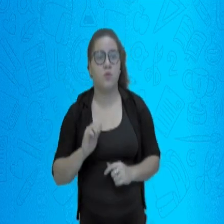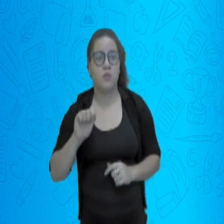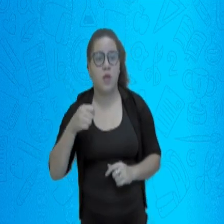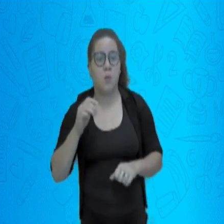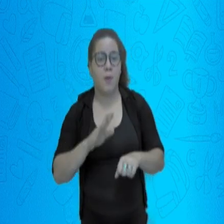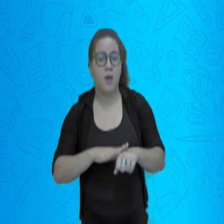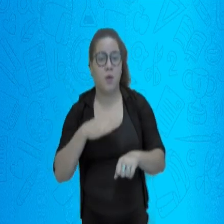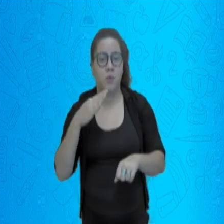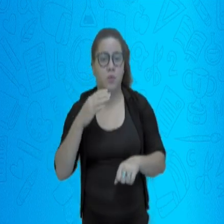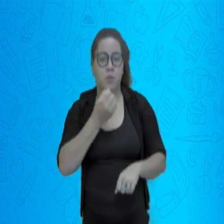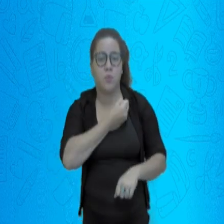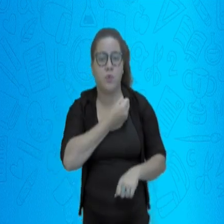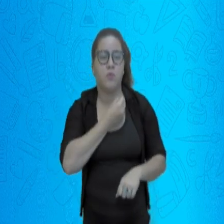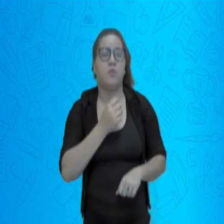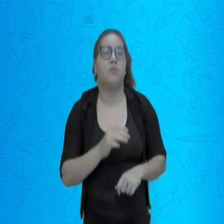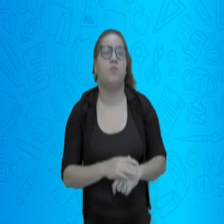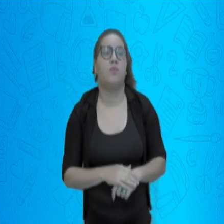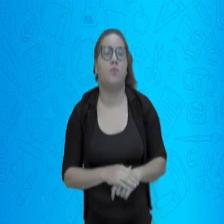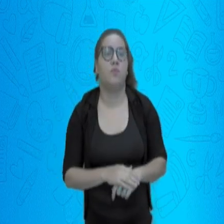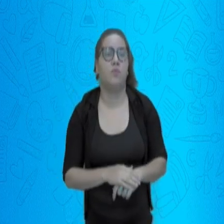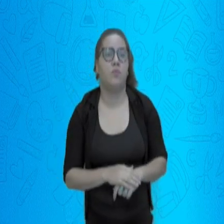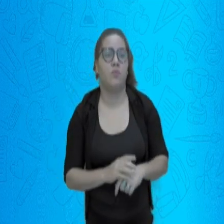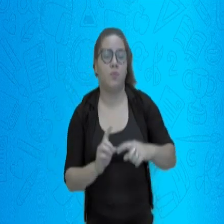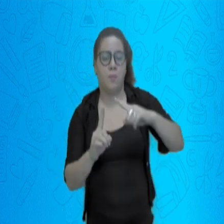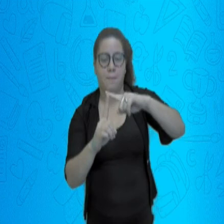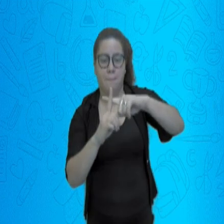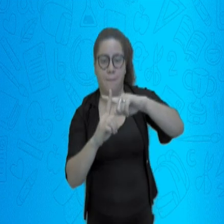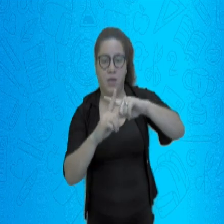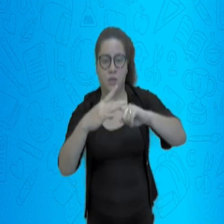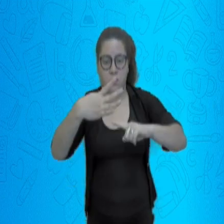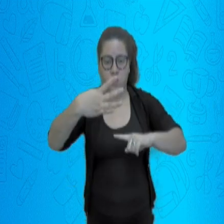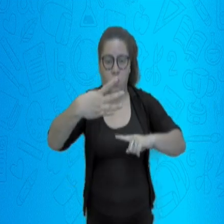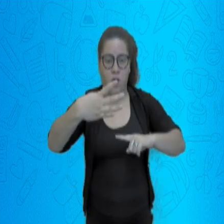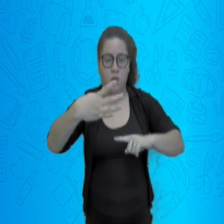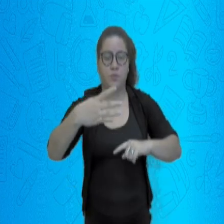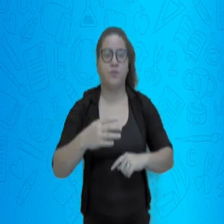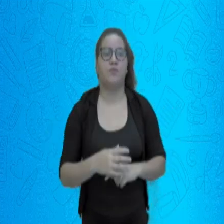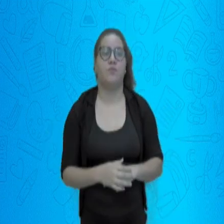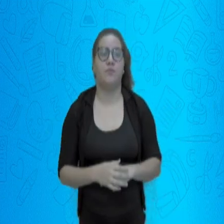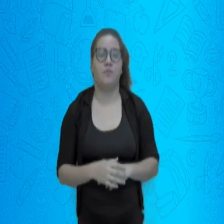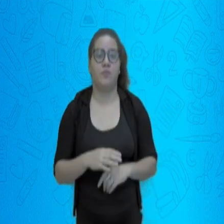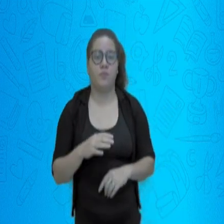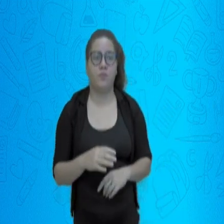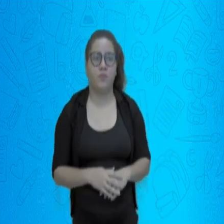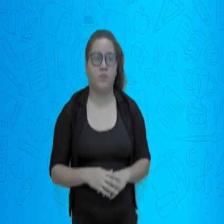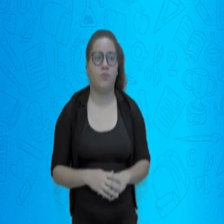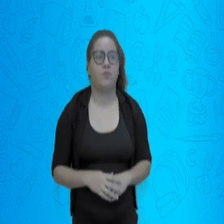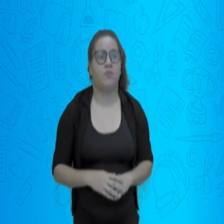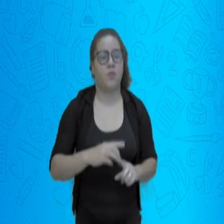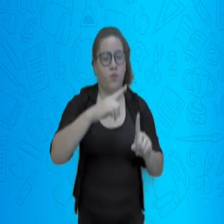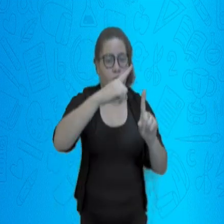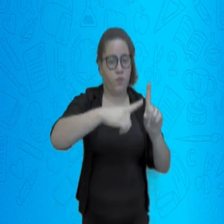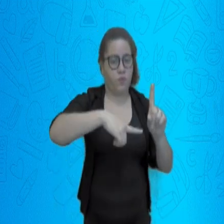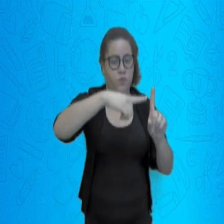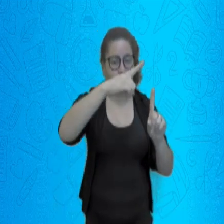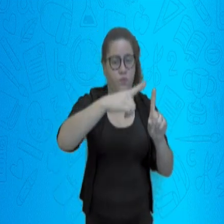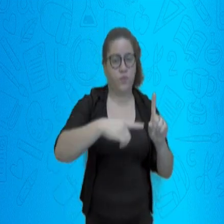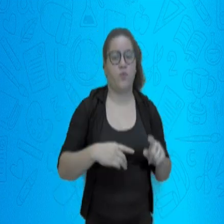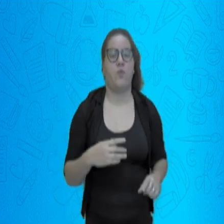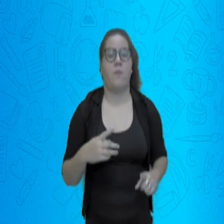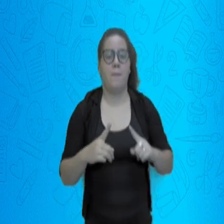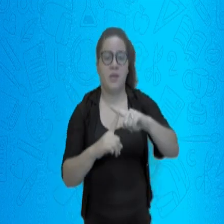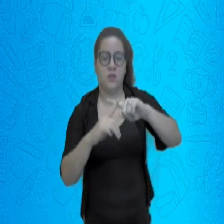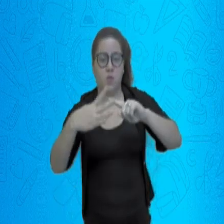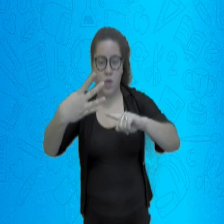o sinal dele é positivo. Então, aqui a variação na cidade B foi de mais